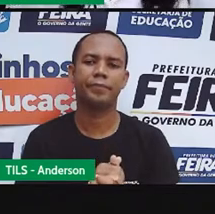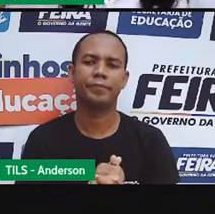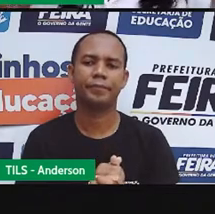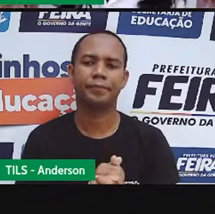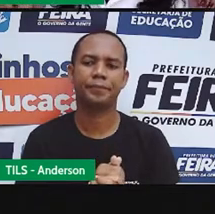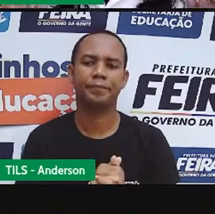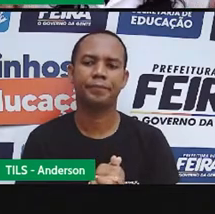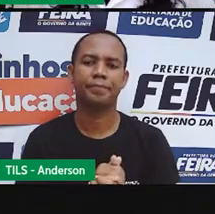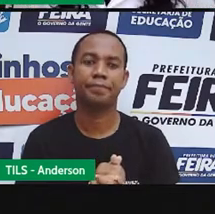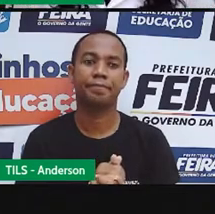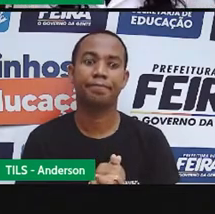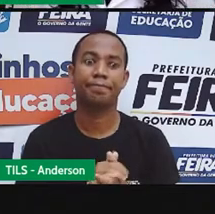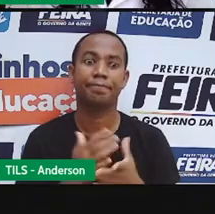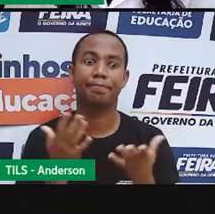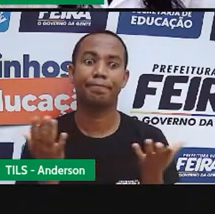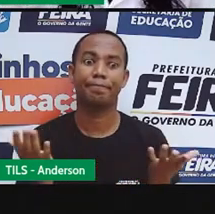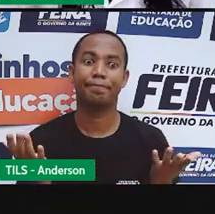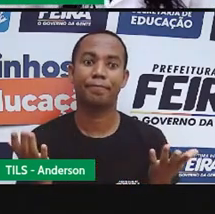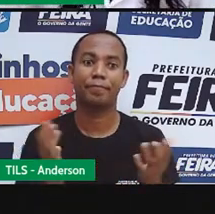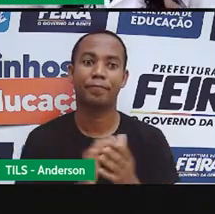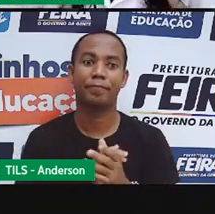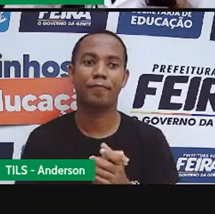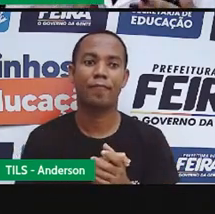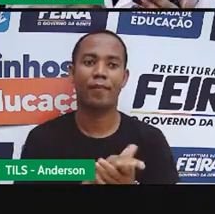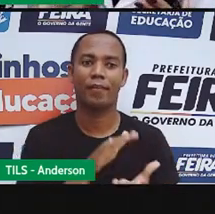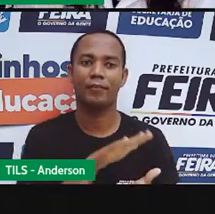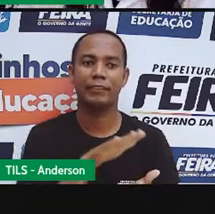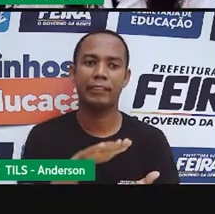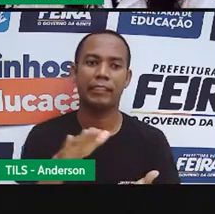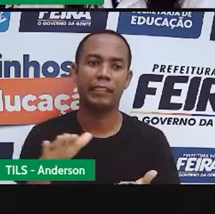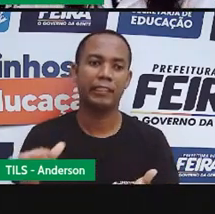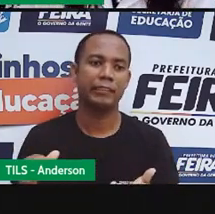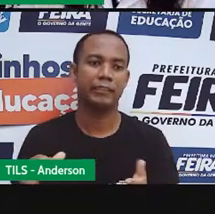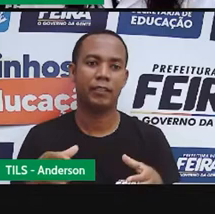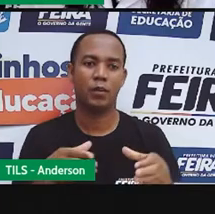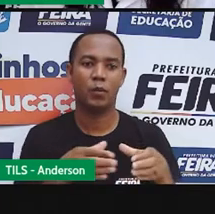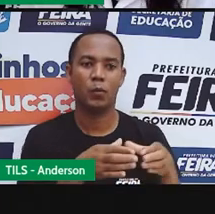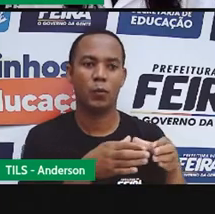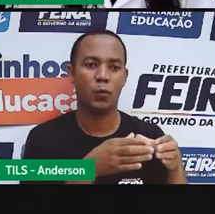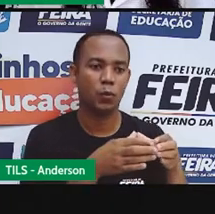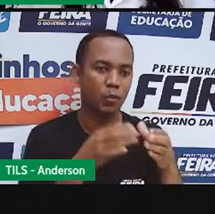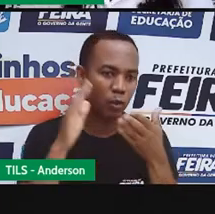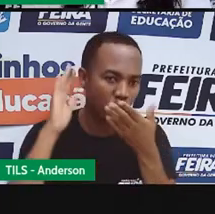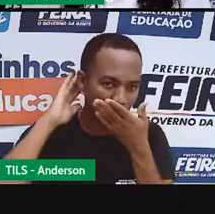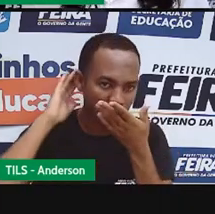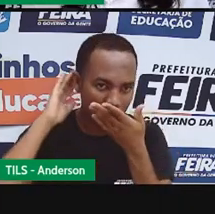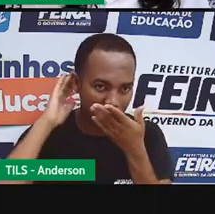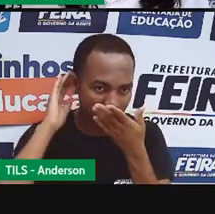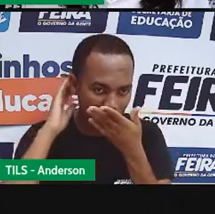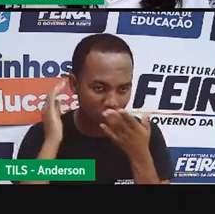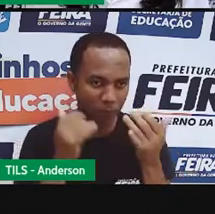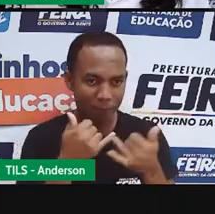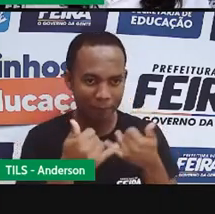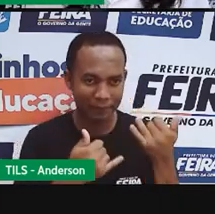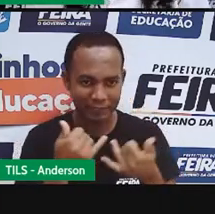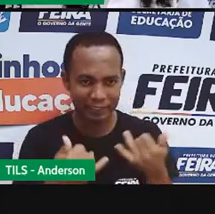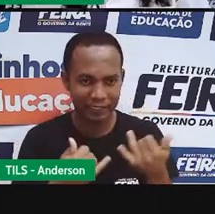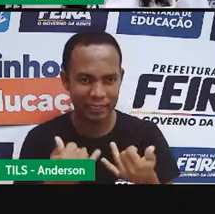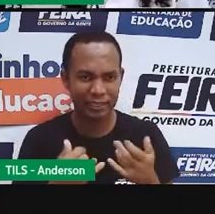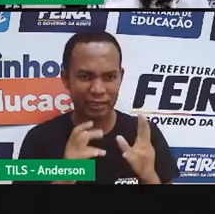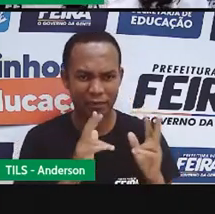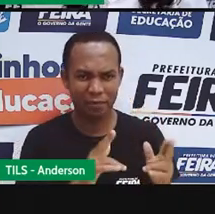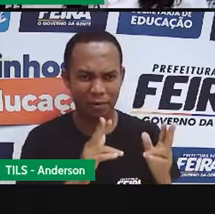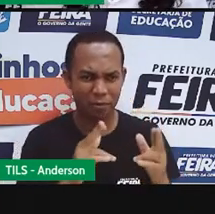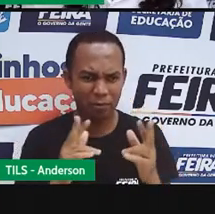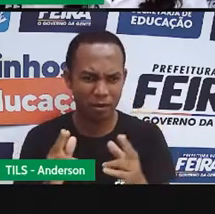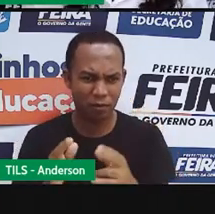Isso. Será que as crianças indígenas brincam com os mesmos brinquedos e